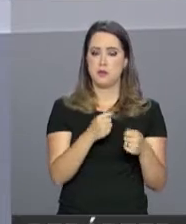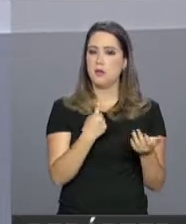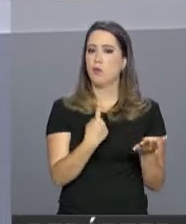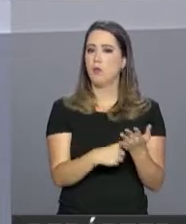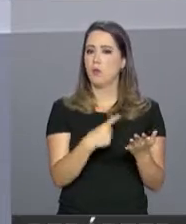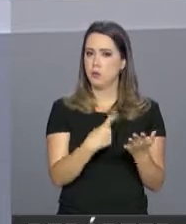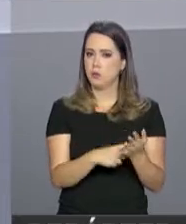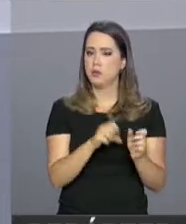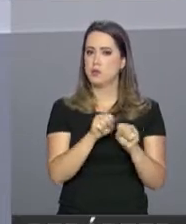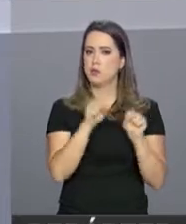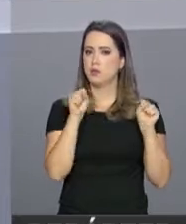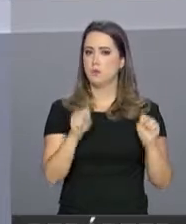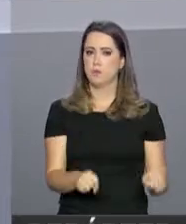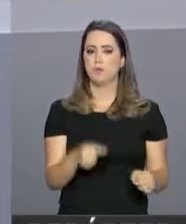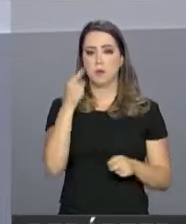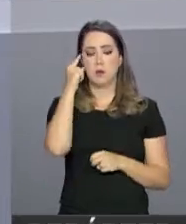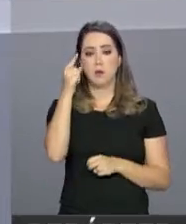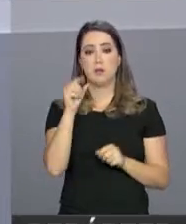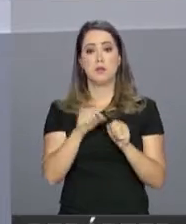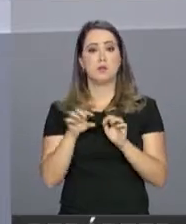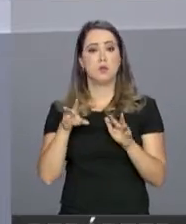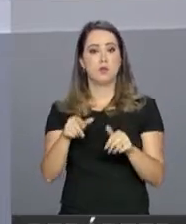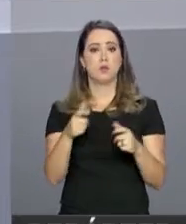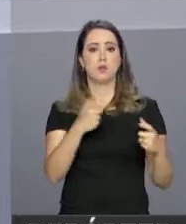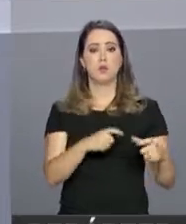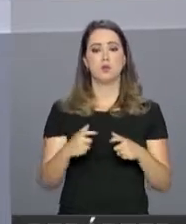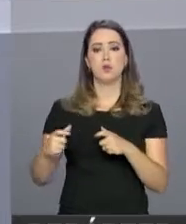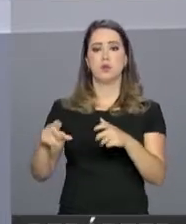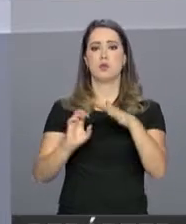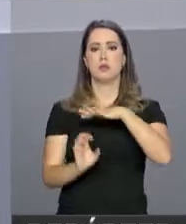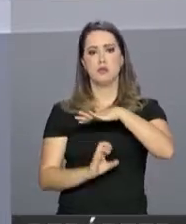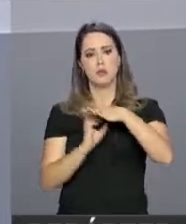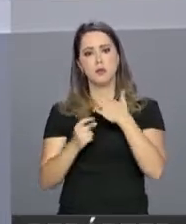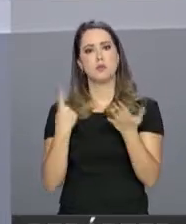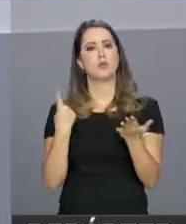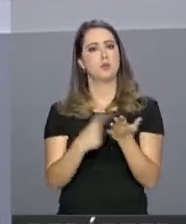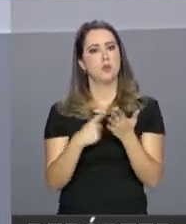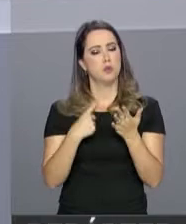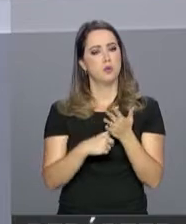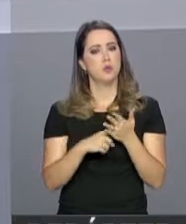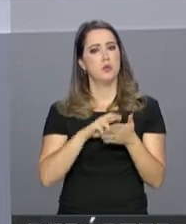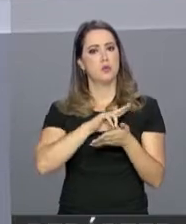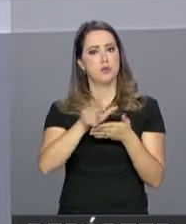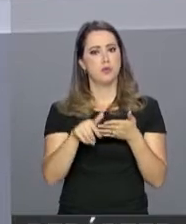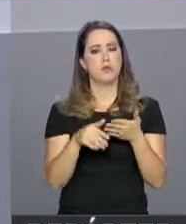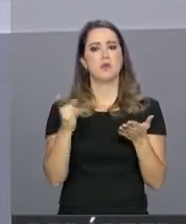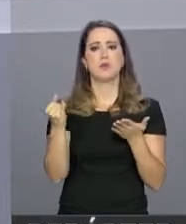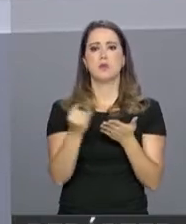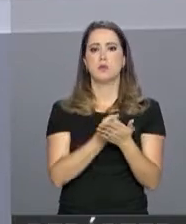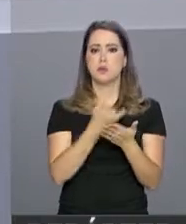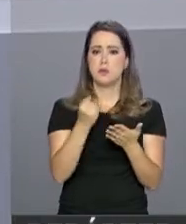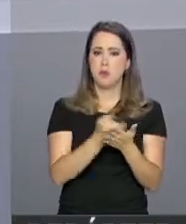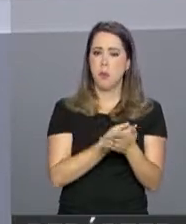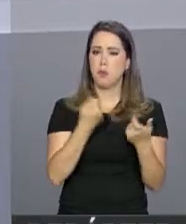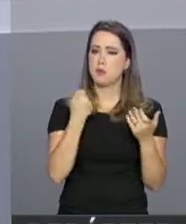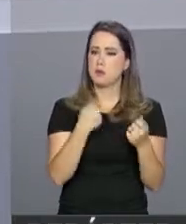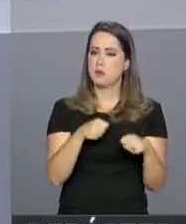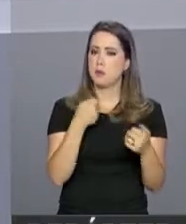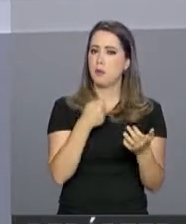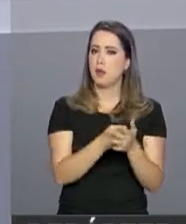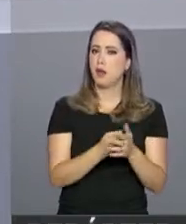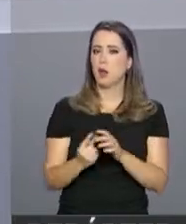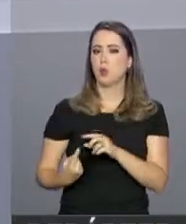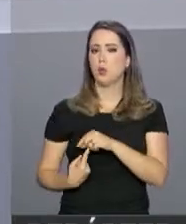aderir ao sistema. A ideia é fazer com que todas as empresas possam cumprir as obrigações fiscais, trabalhistas e previdenciárias de